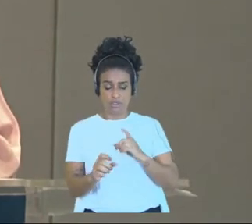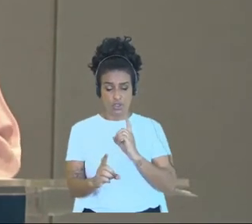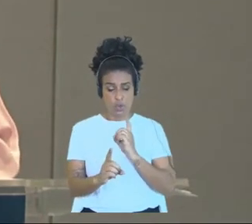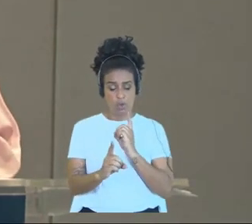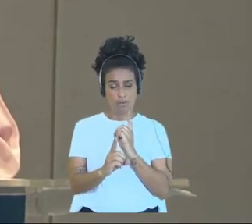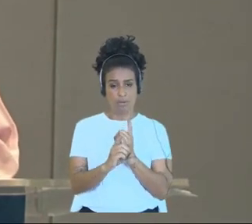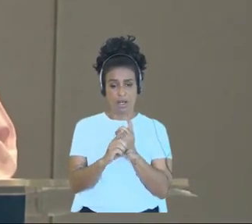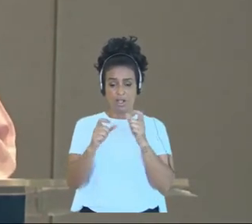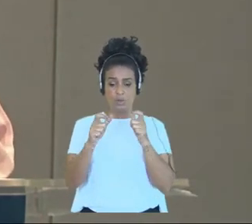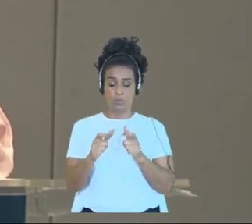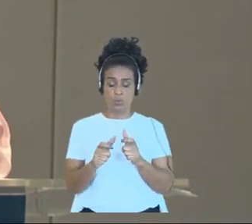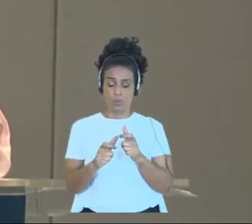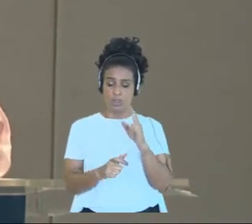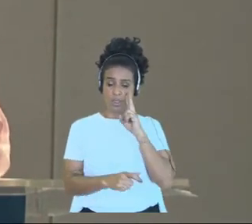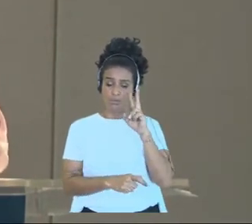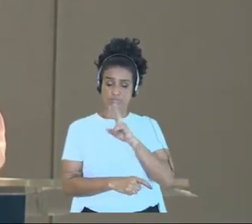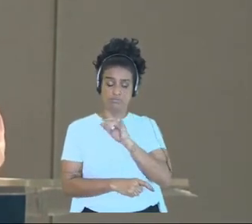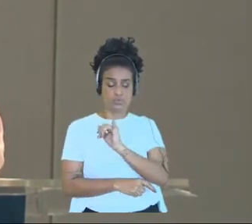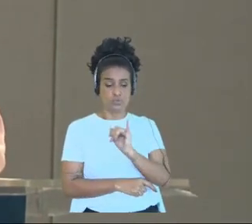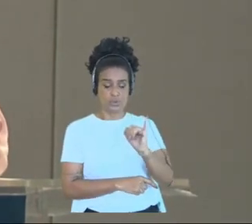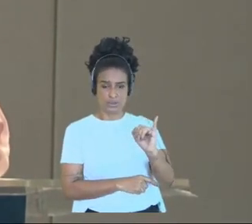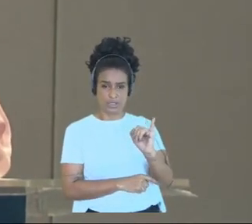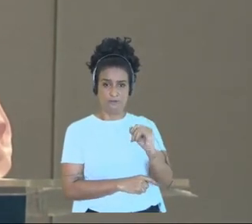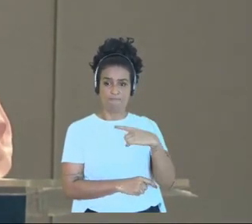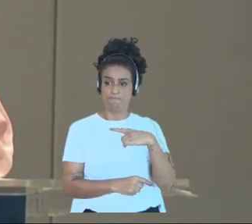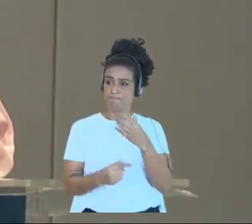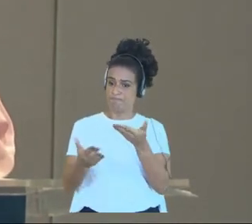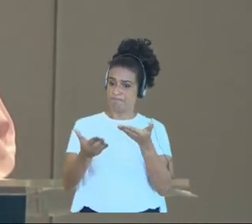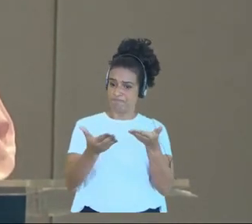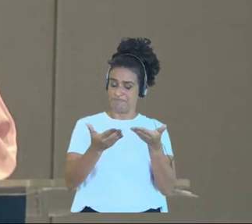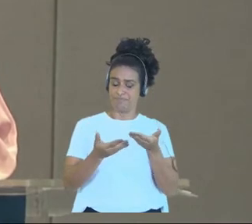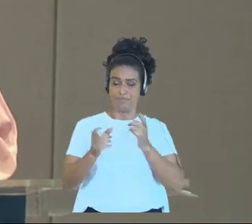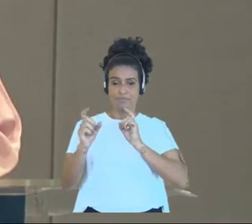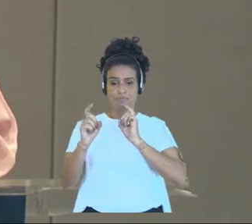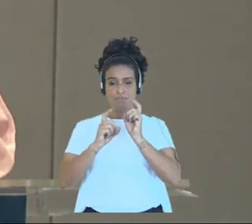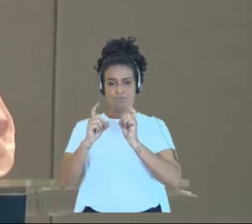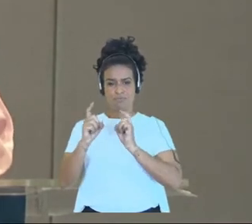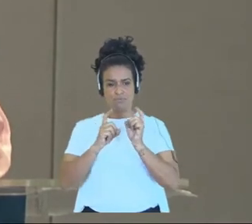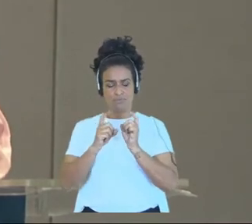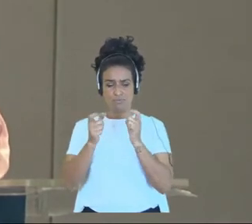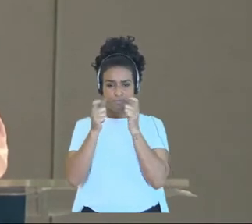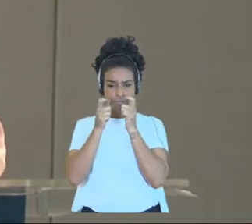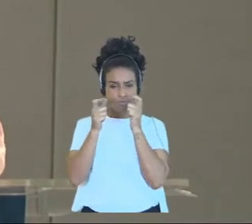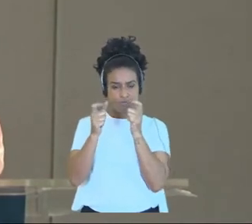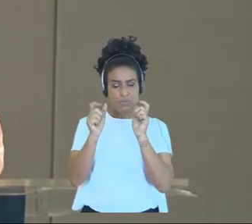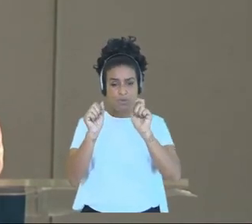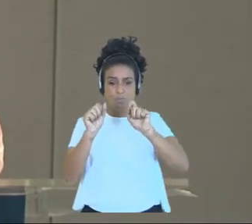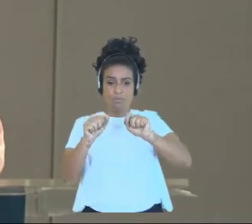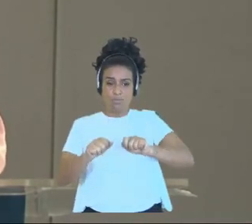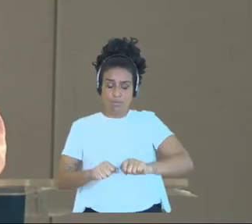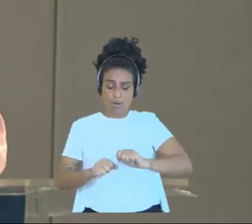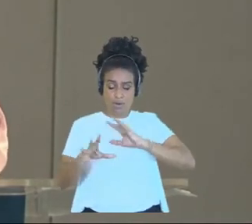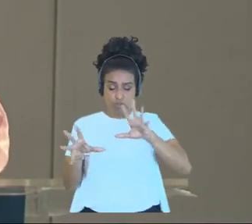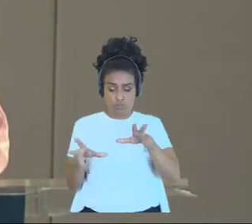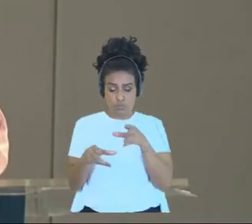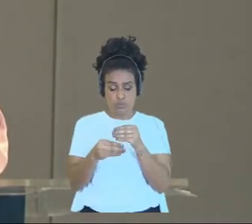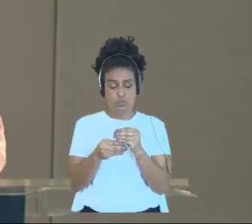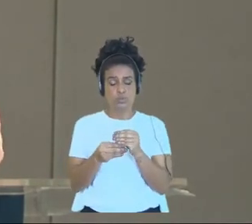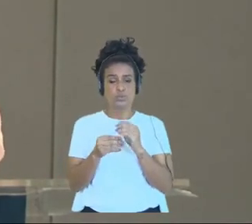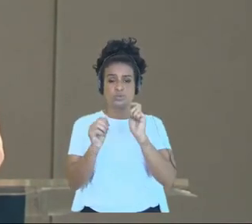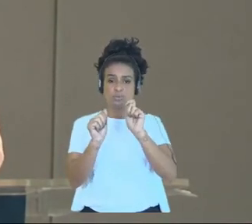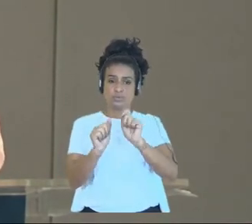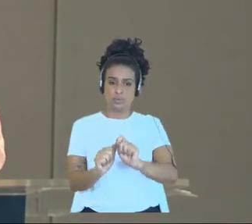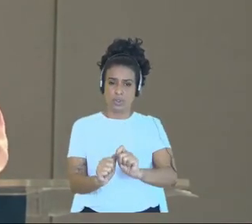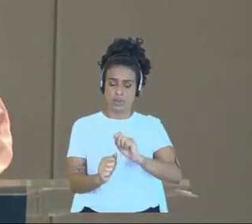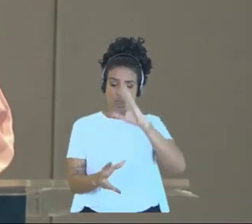todas e todos bem-vindos aqui. Desejo a nós agora uma discussão interessante e com boas conclusões acerca